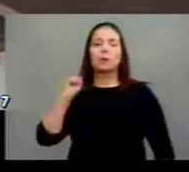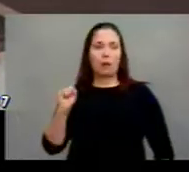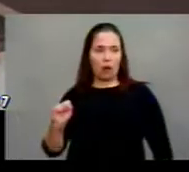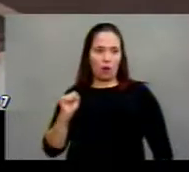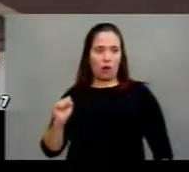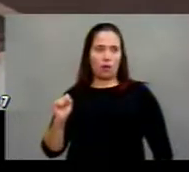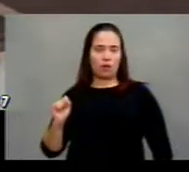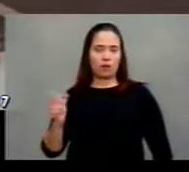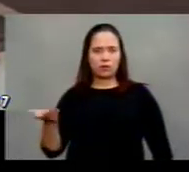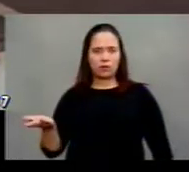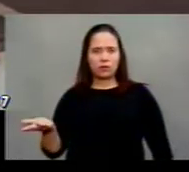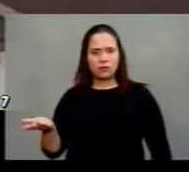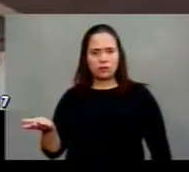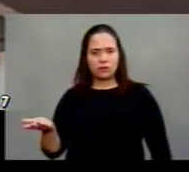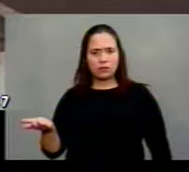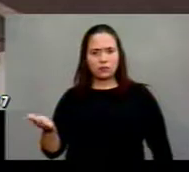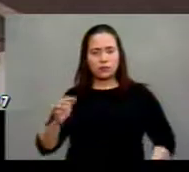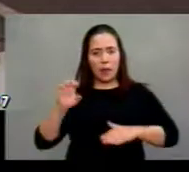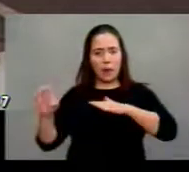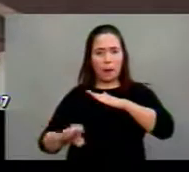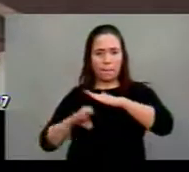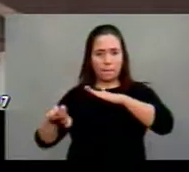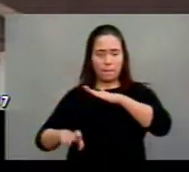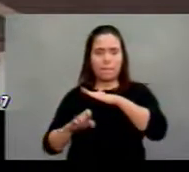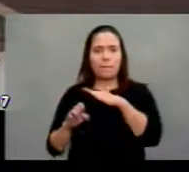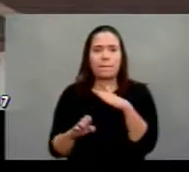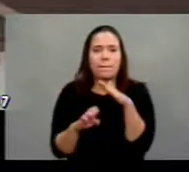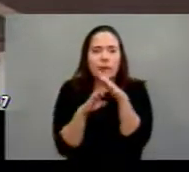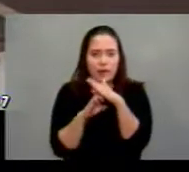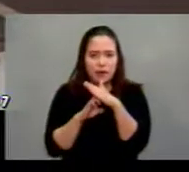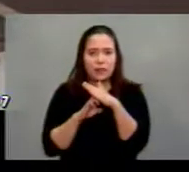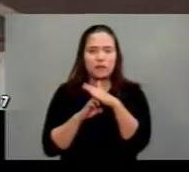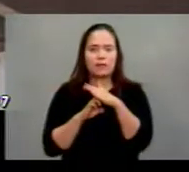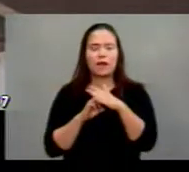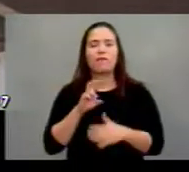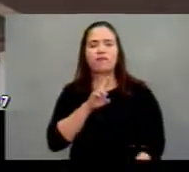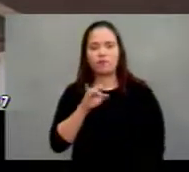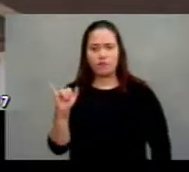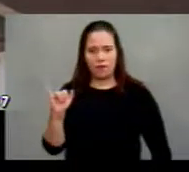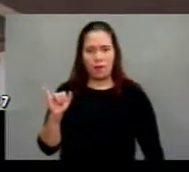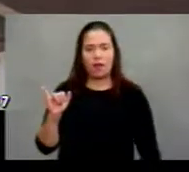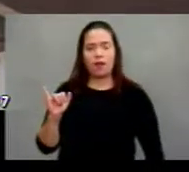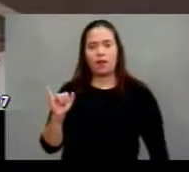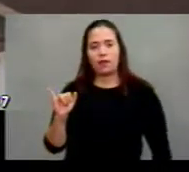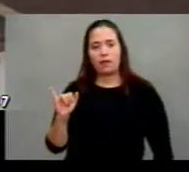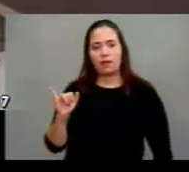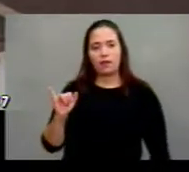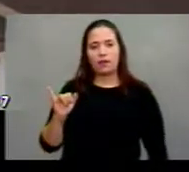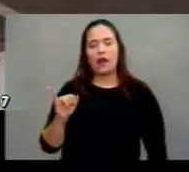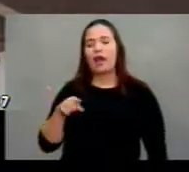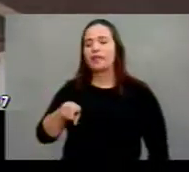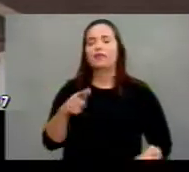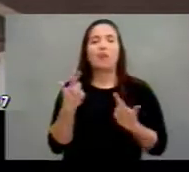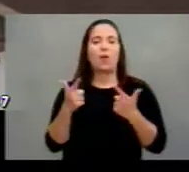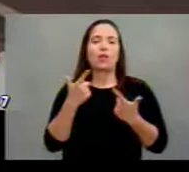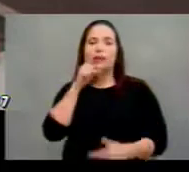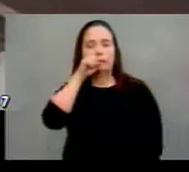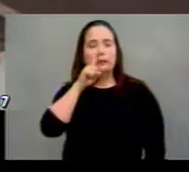seja, a empresa atestará que não há risco ao